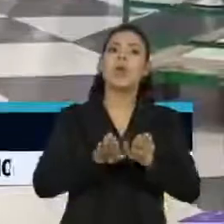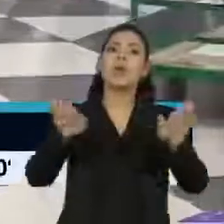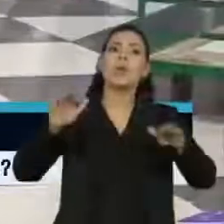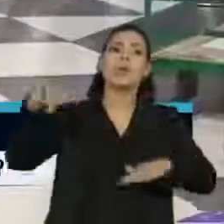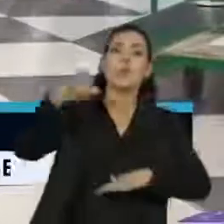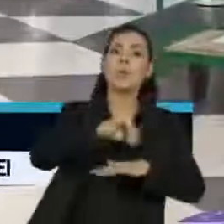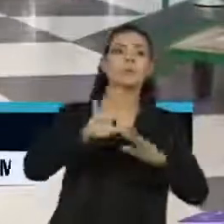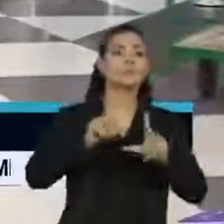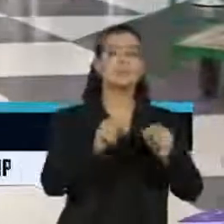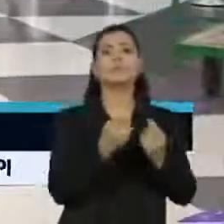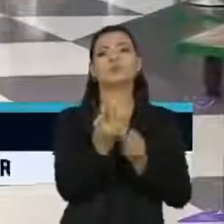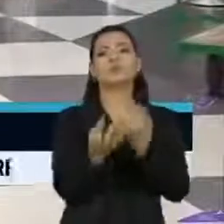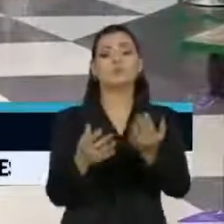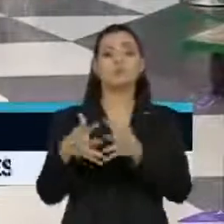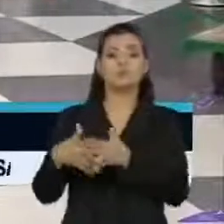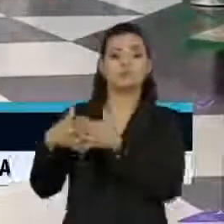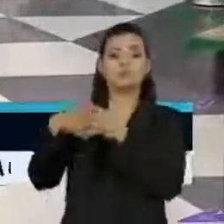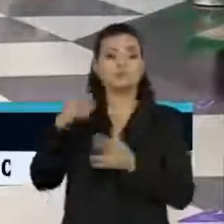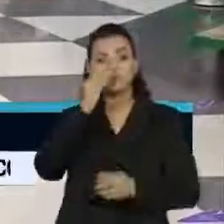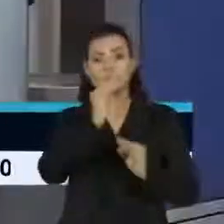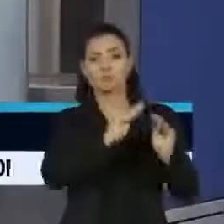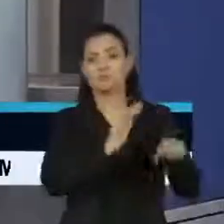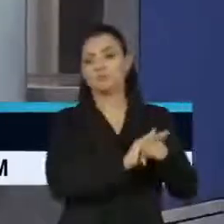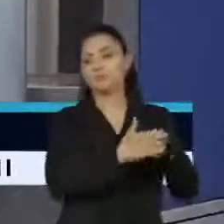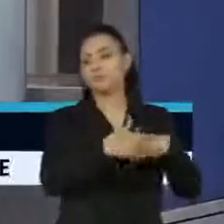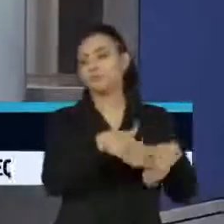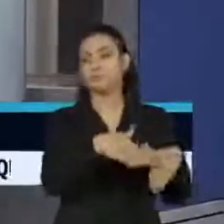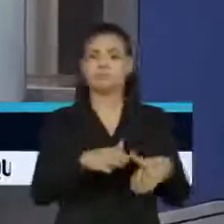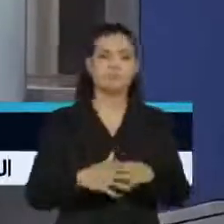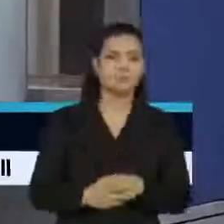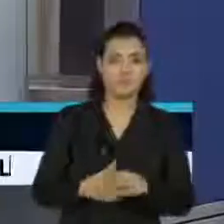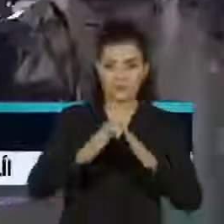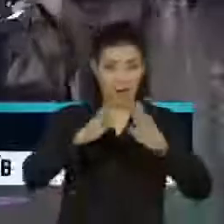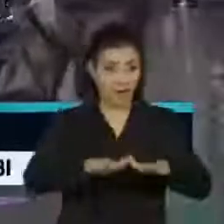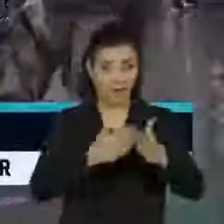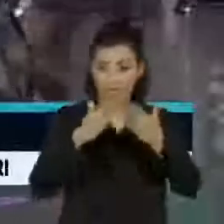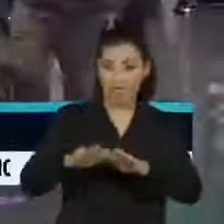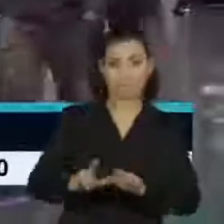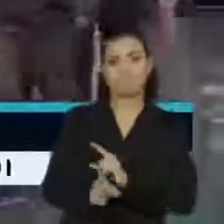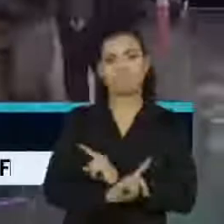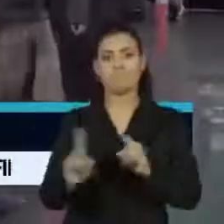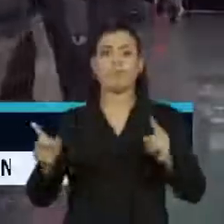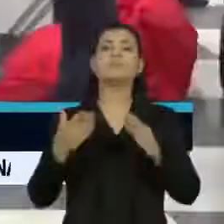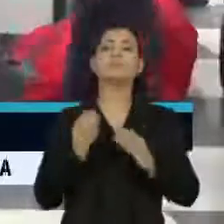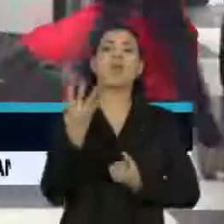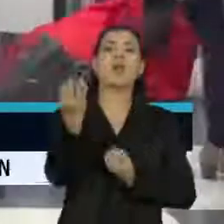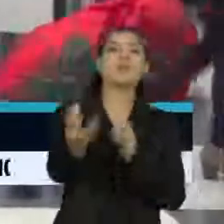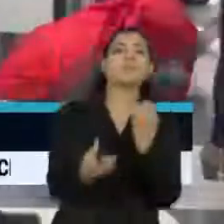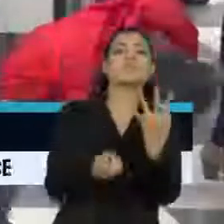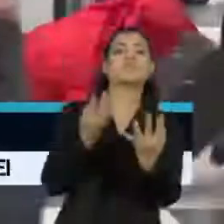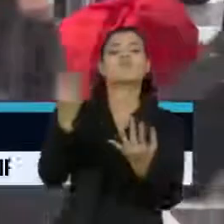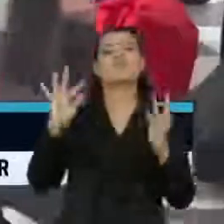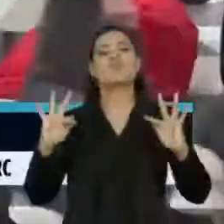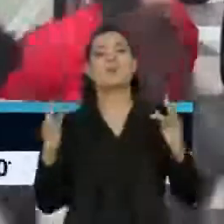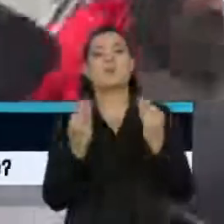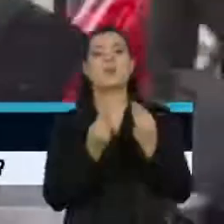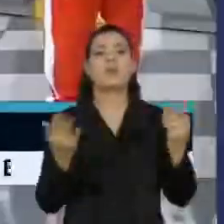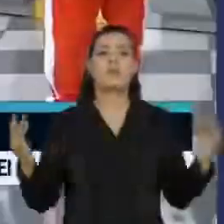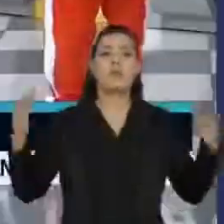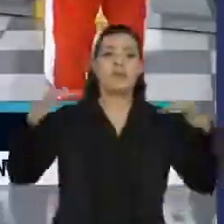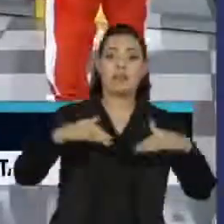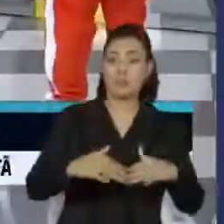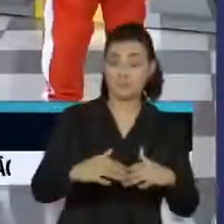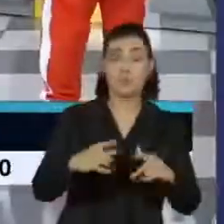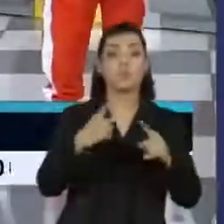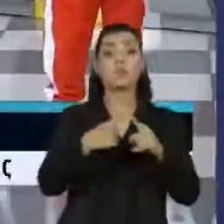aeroportos quantos americanos ignoraram o coronavírus e os apelos para ficar em casa e não deixaram de viajar para se reunir com suas famílias